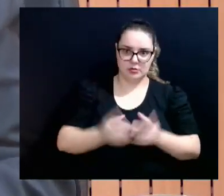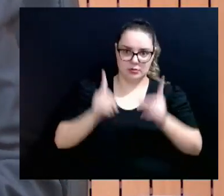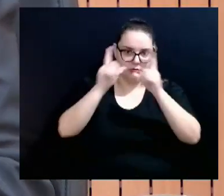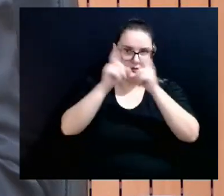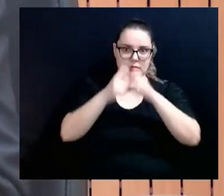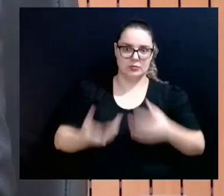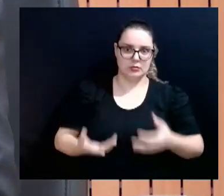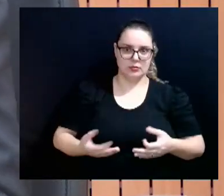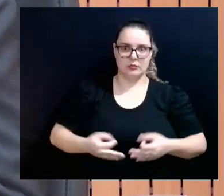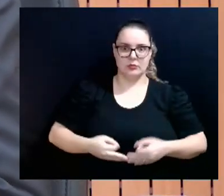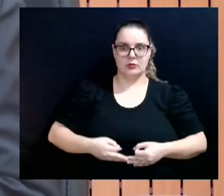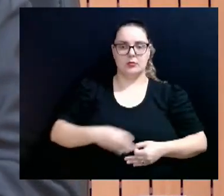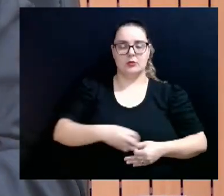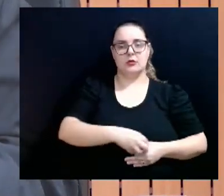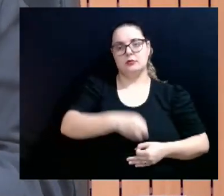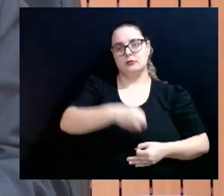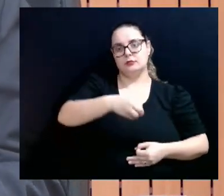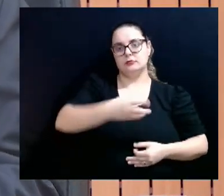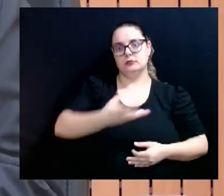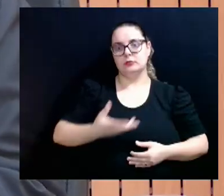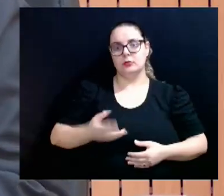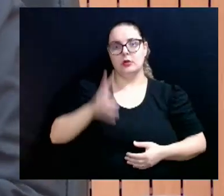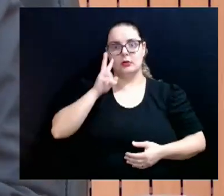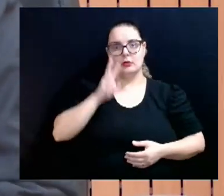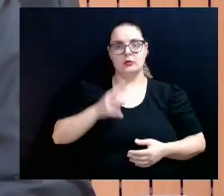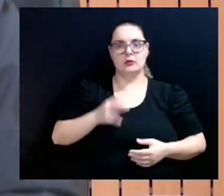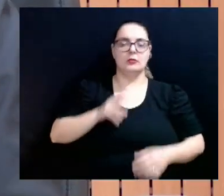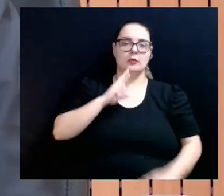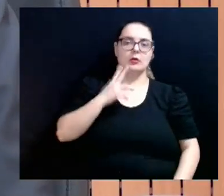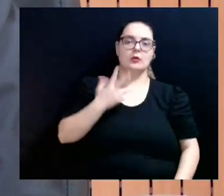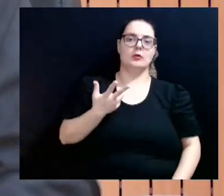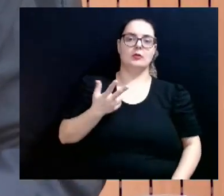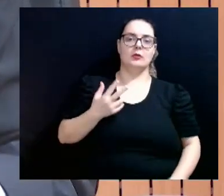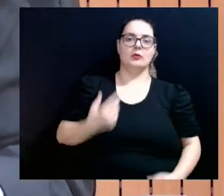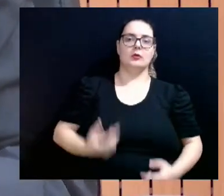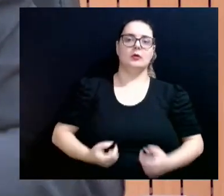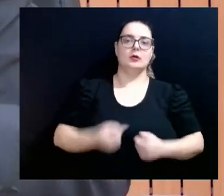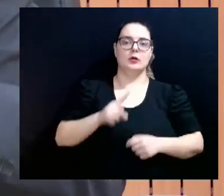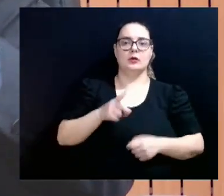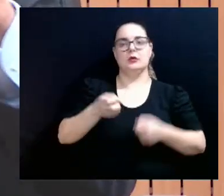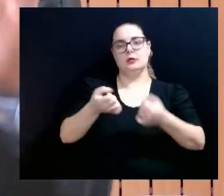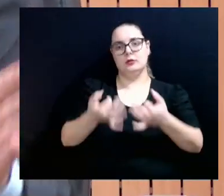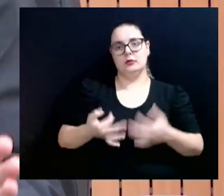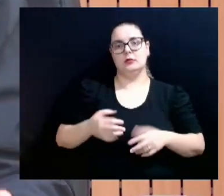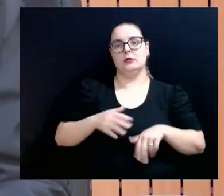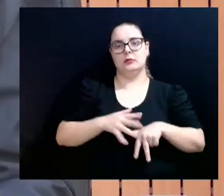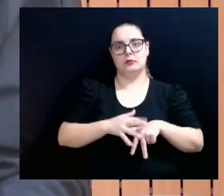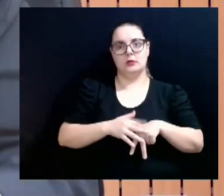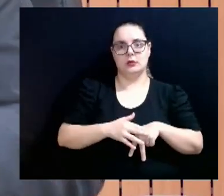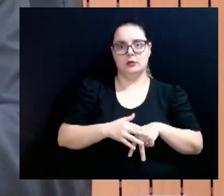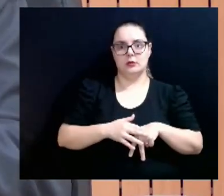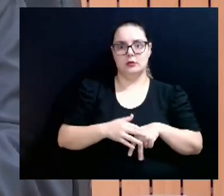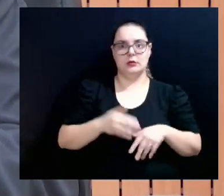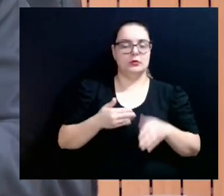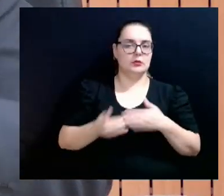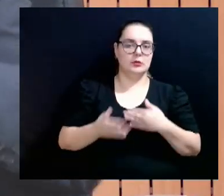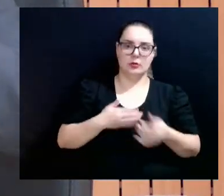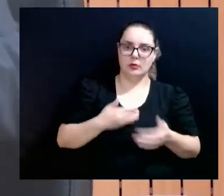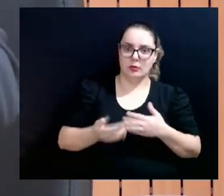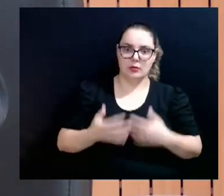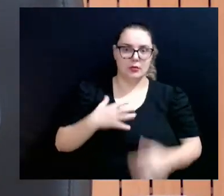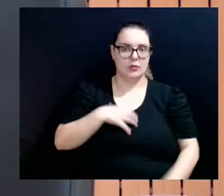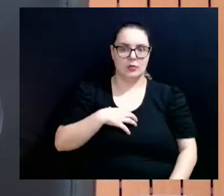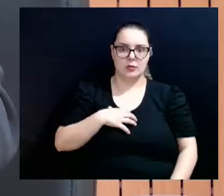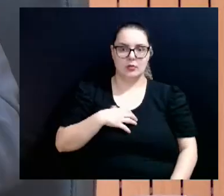alguma coisa que veio um resultado de câncer, não passaria para paciente. De qualquer maneira, não é uma prática médica tirar o que quer que seja e